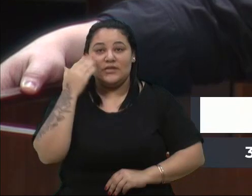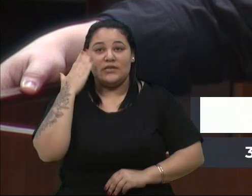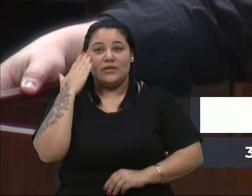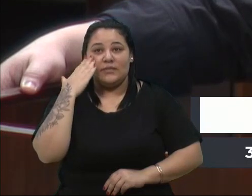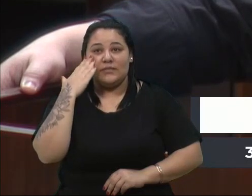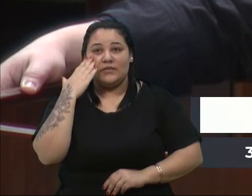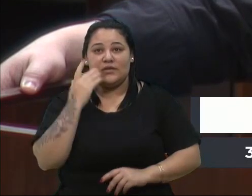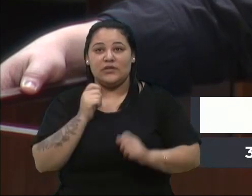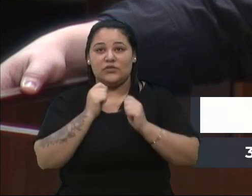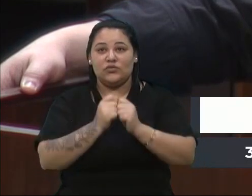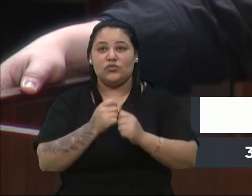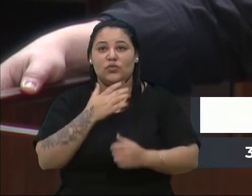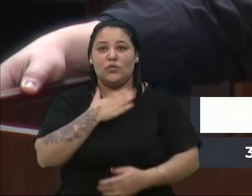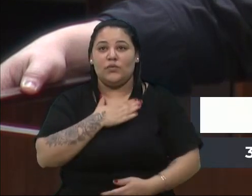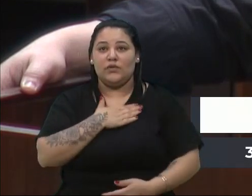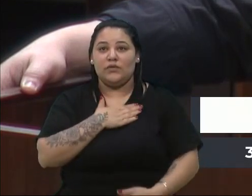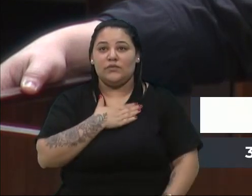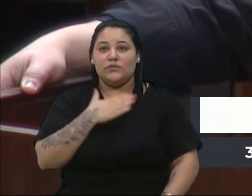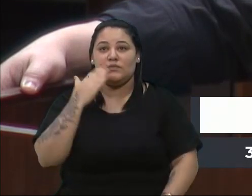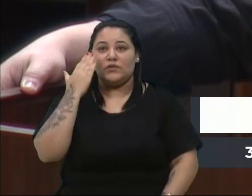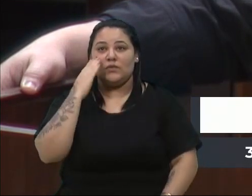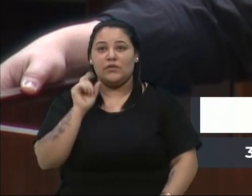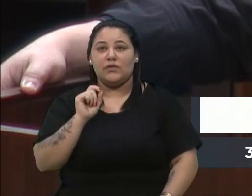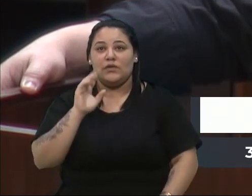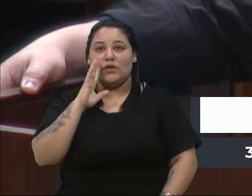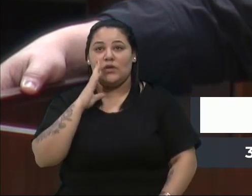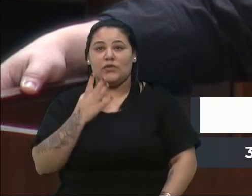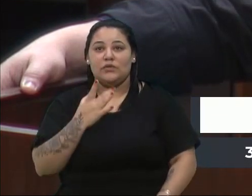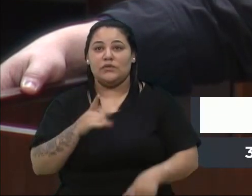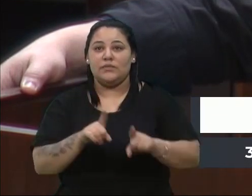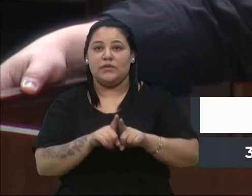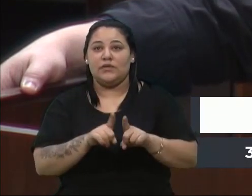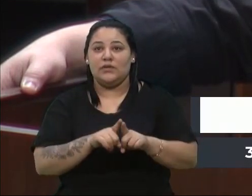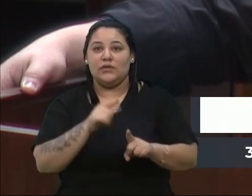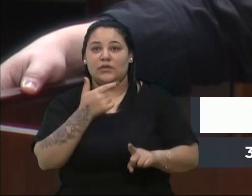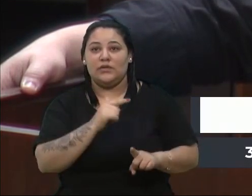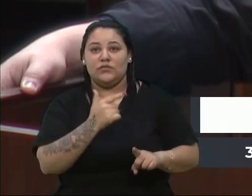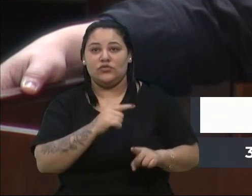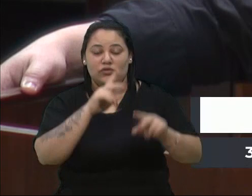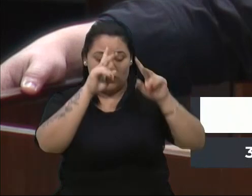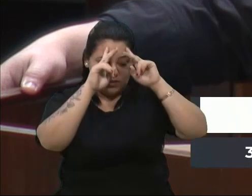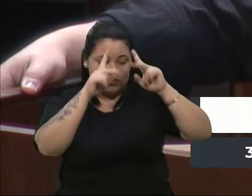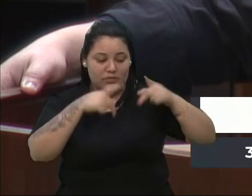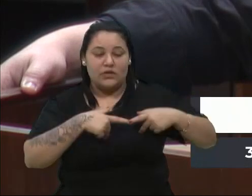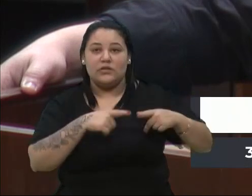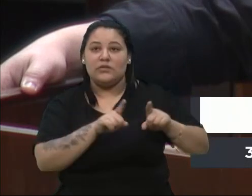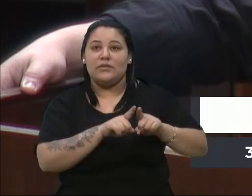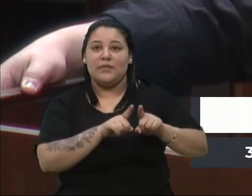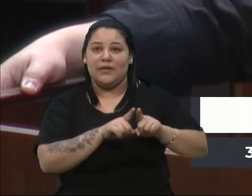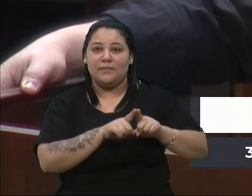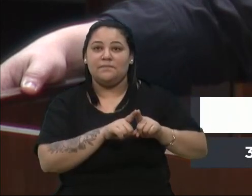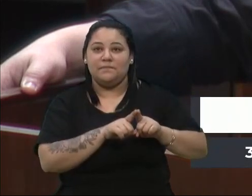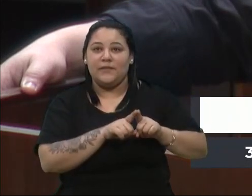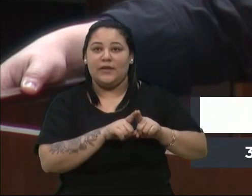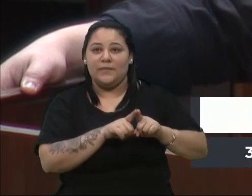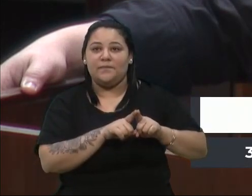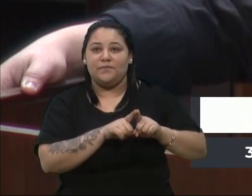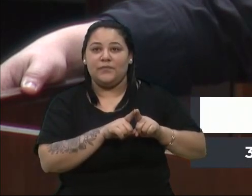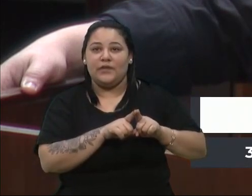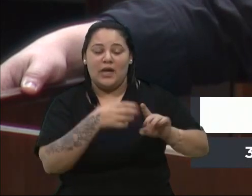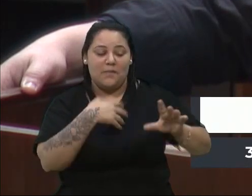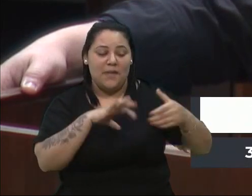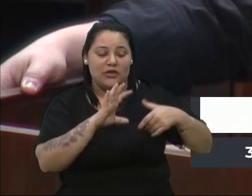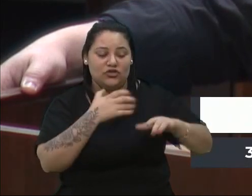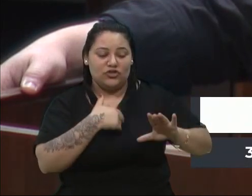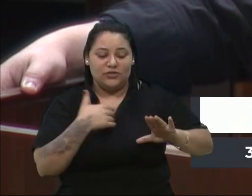meu lado, sabendo que o que ele brigava lá e não tinha, talvez, sequer o reconhecimento ou a abertura de vir aqui nessa casa